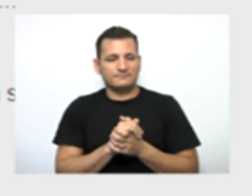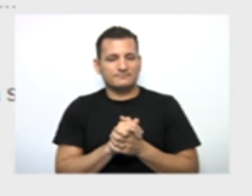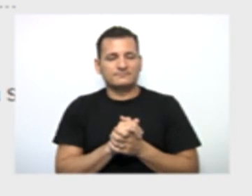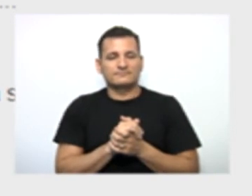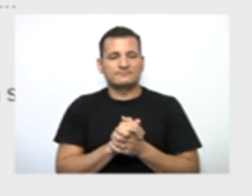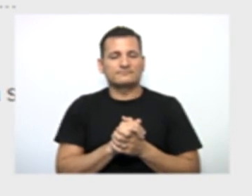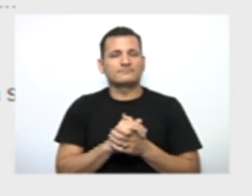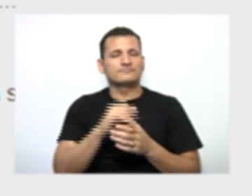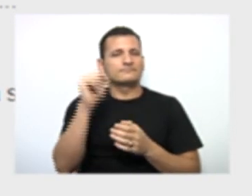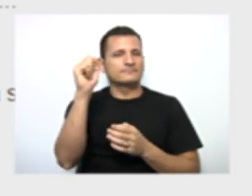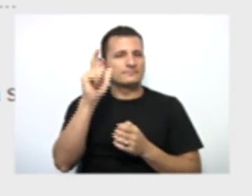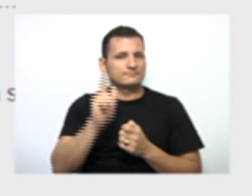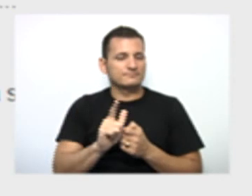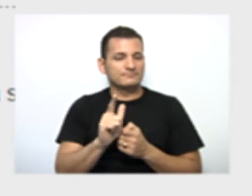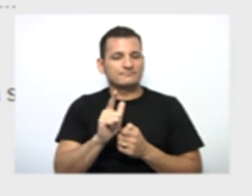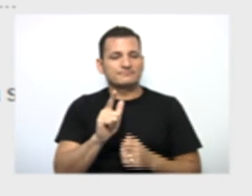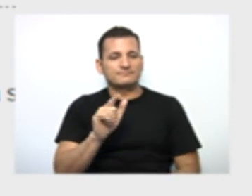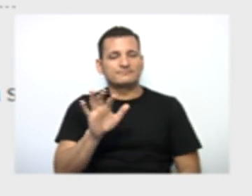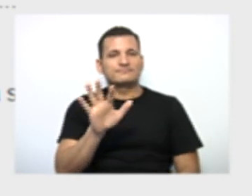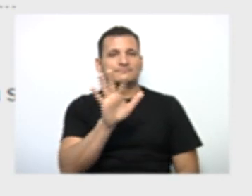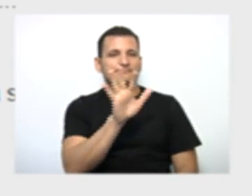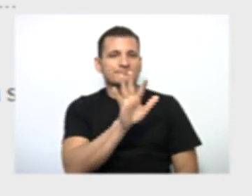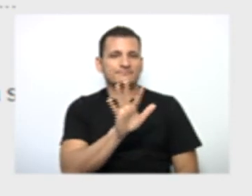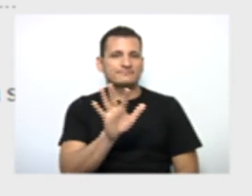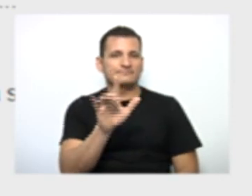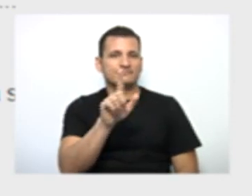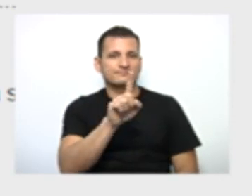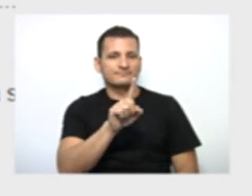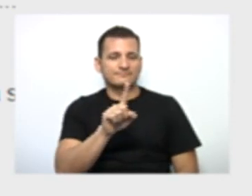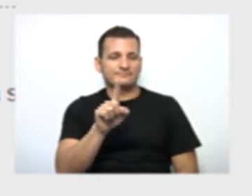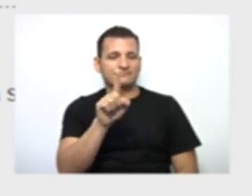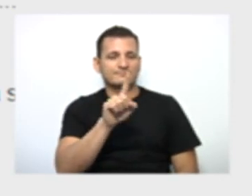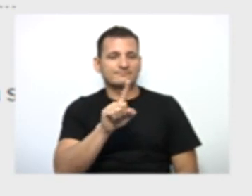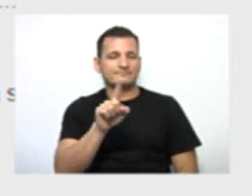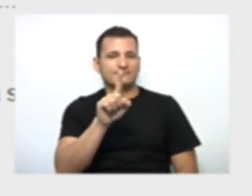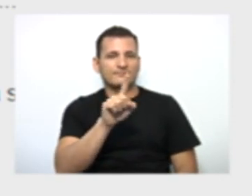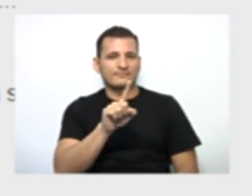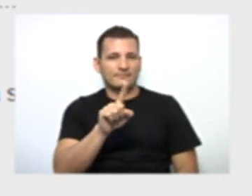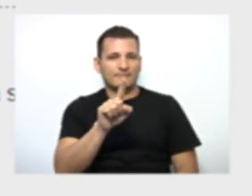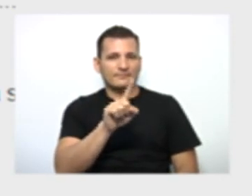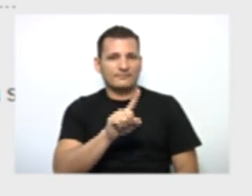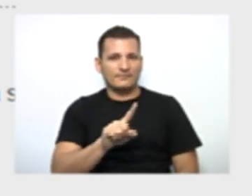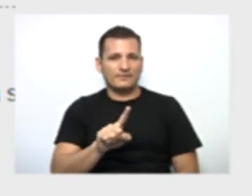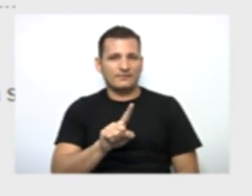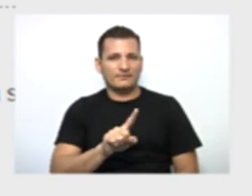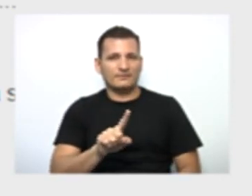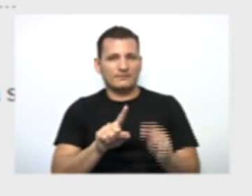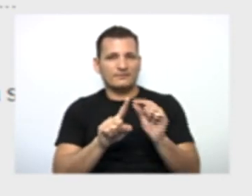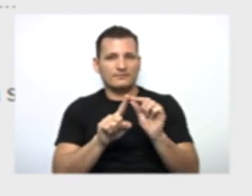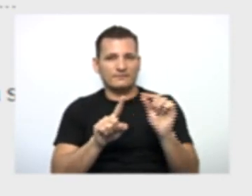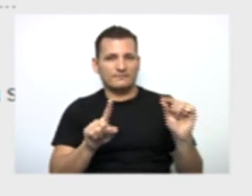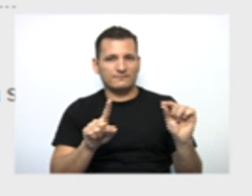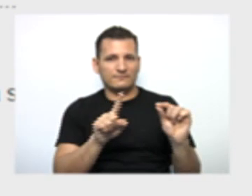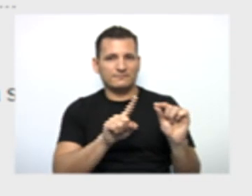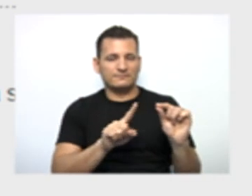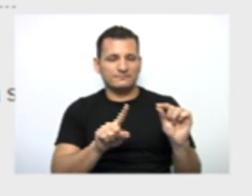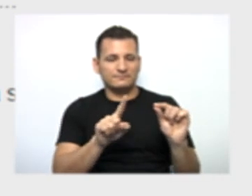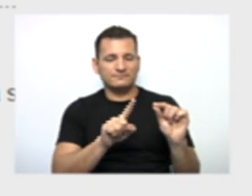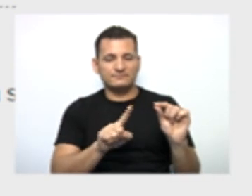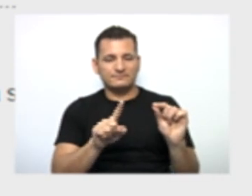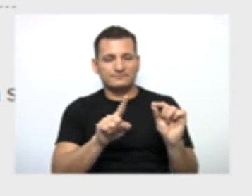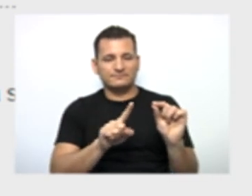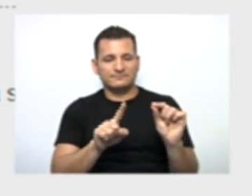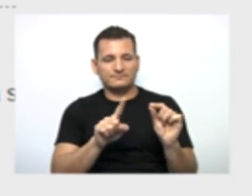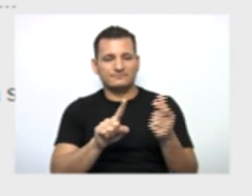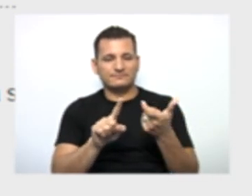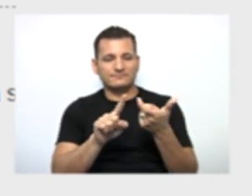tudo que está em azul, quando eu passo o mouse em cima desse nomezinho aqui em azul, e a